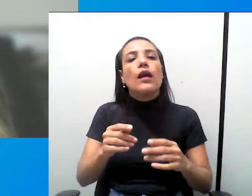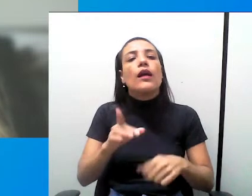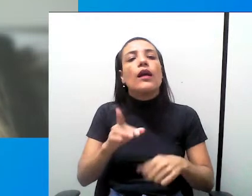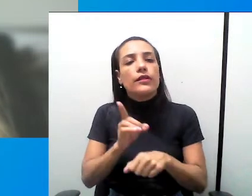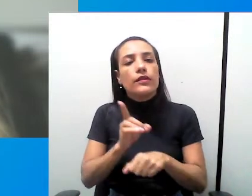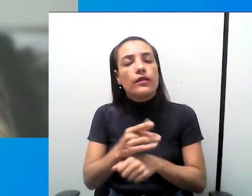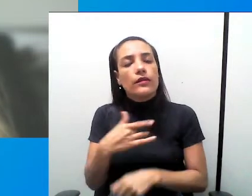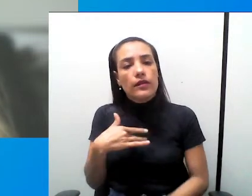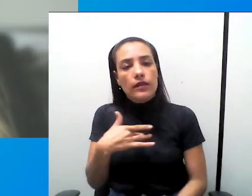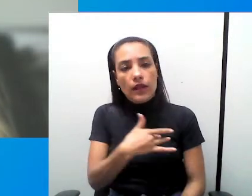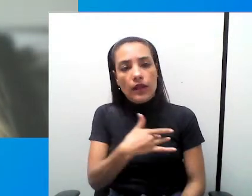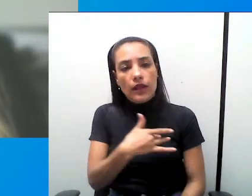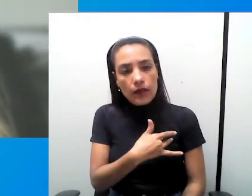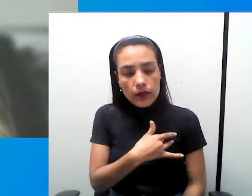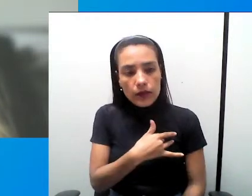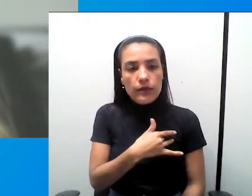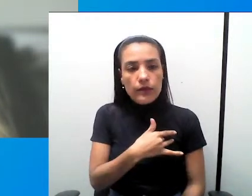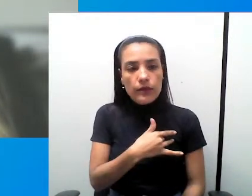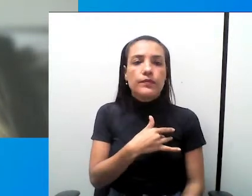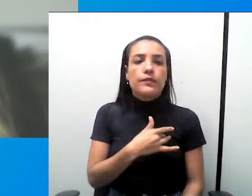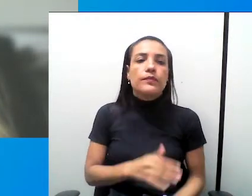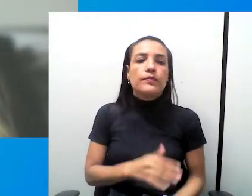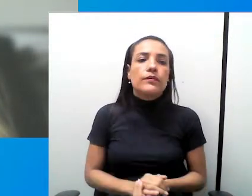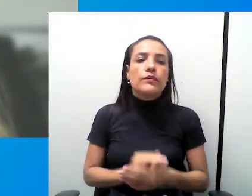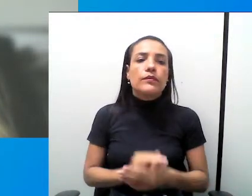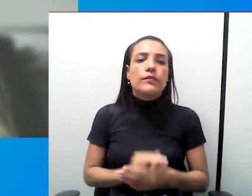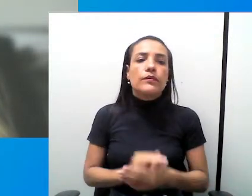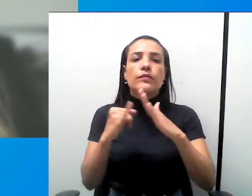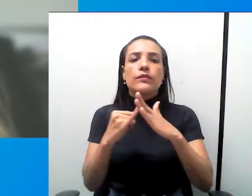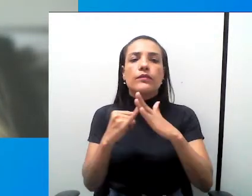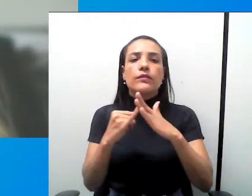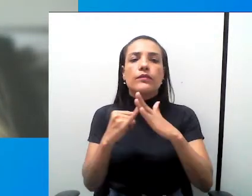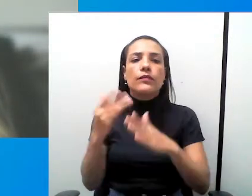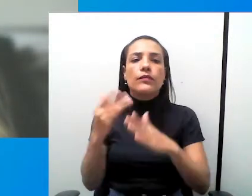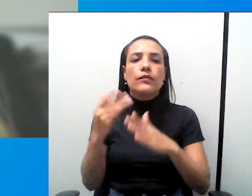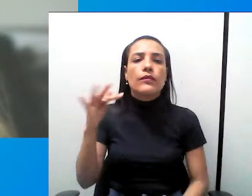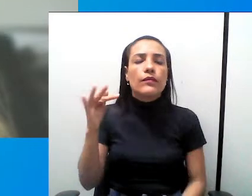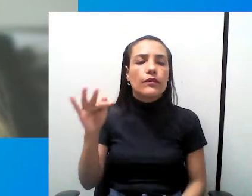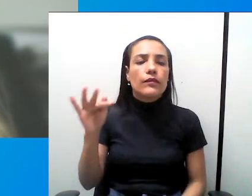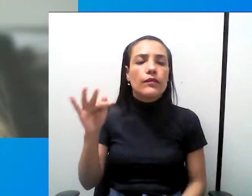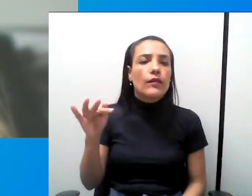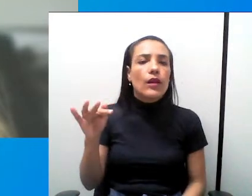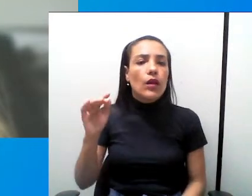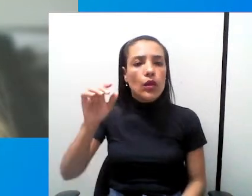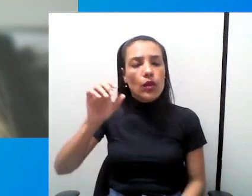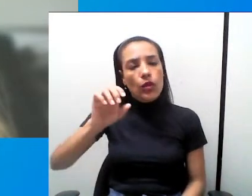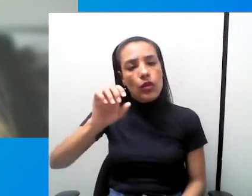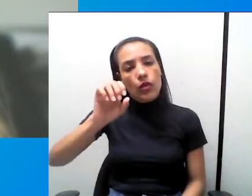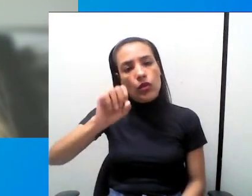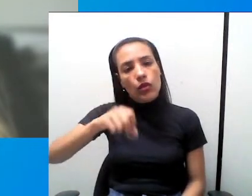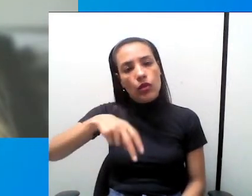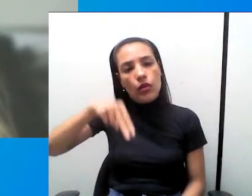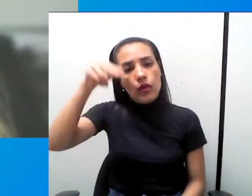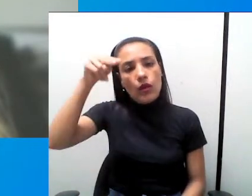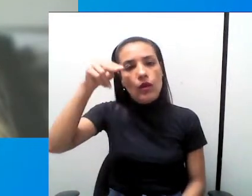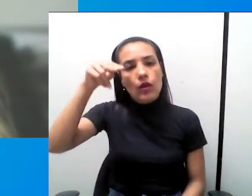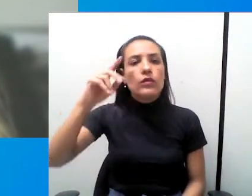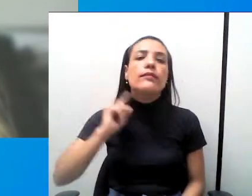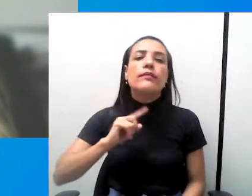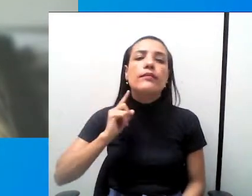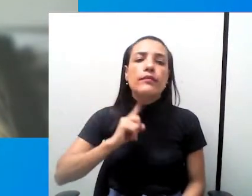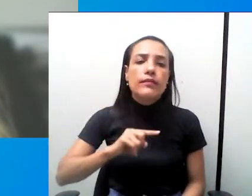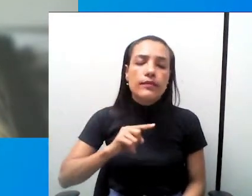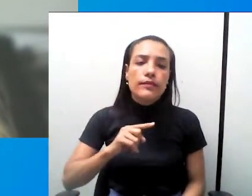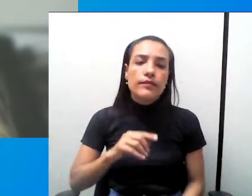campus Araçuaí, do Instituto Federal Norte de Minas, e aqui representa o coordenador do curso